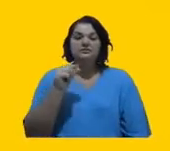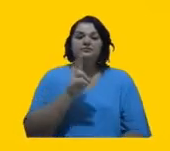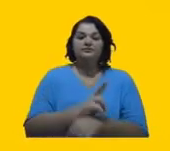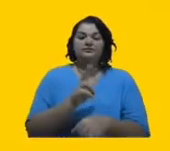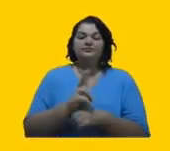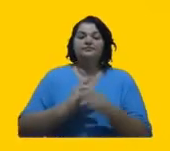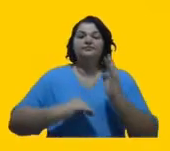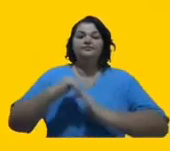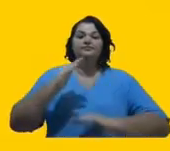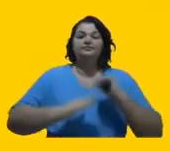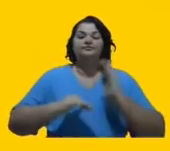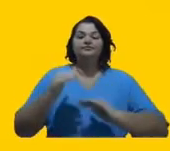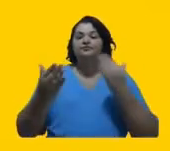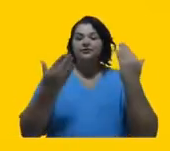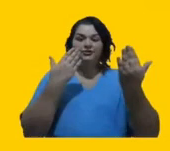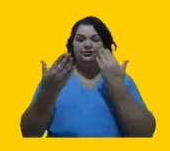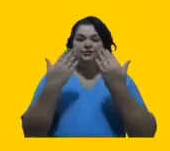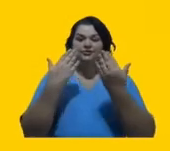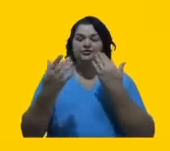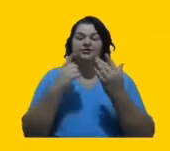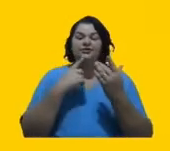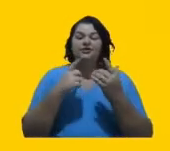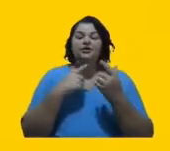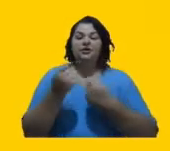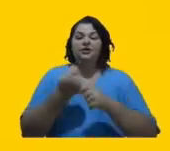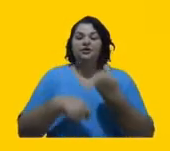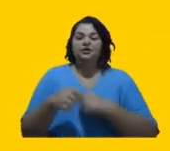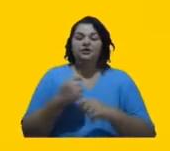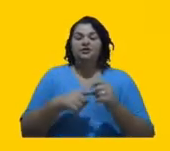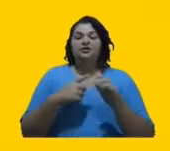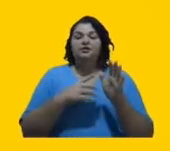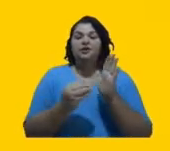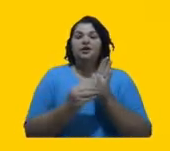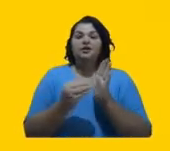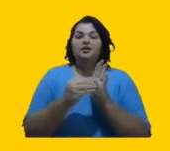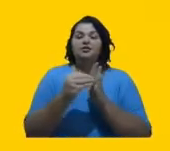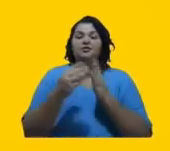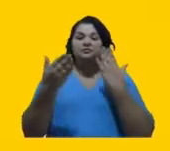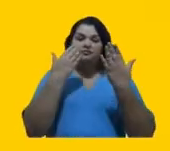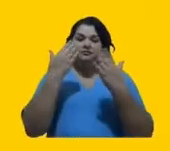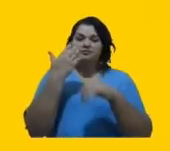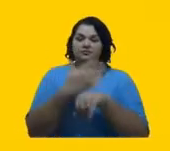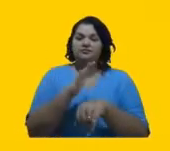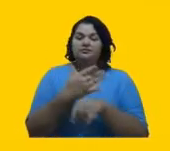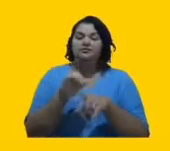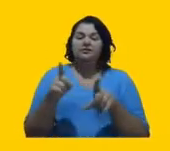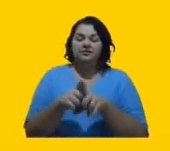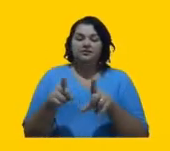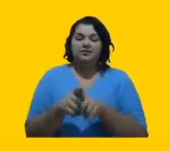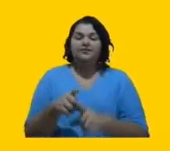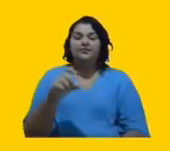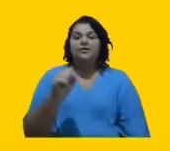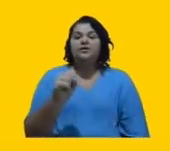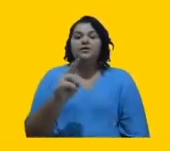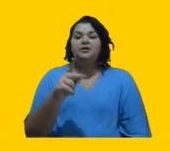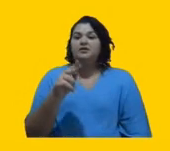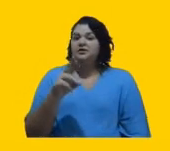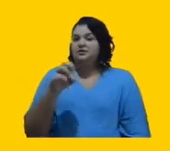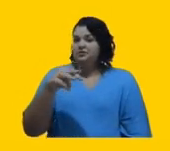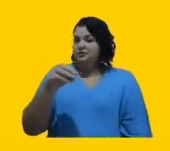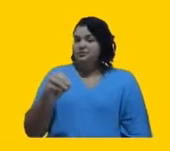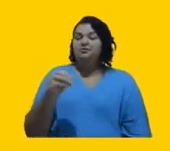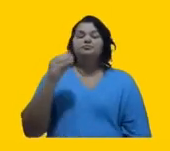profissionais da psicologia a comercialização de manuais de testes psicológicos. Então, o Supremo marcou o julgamento virtual